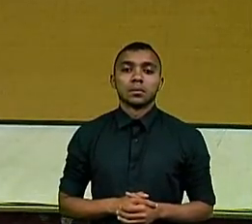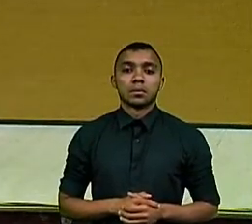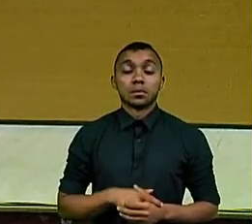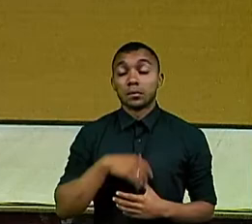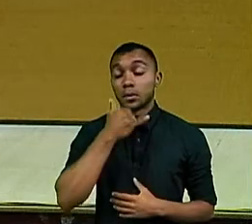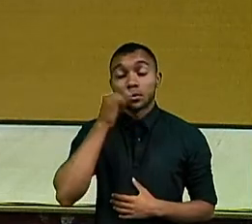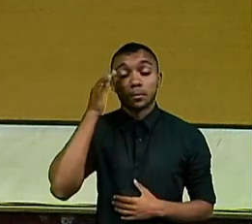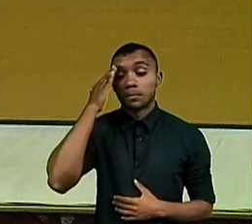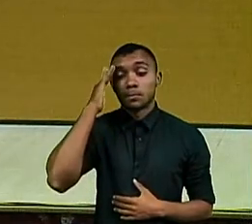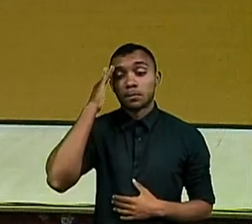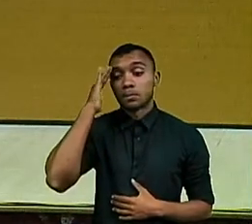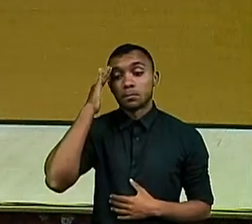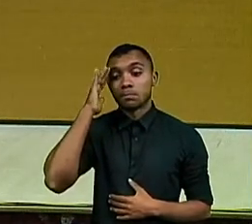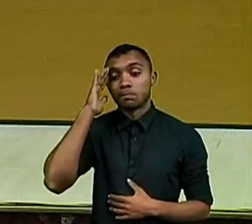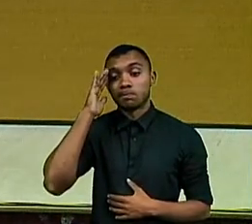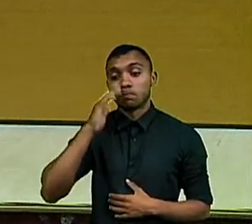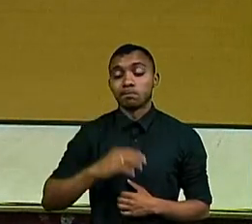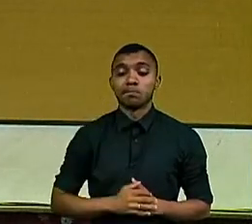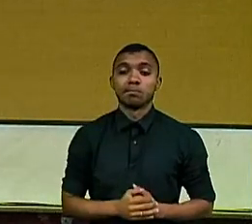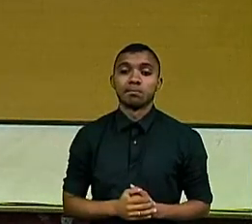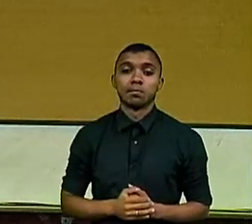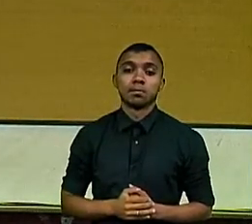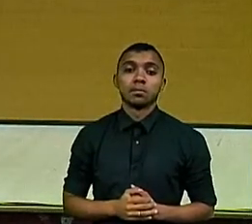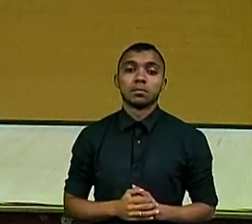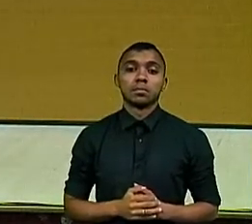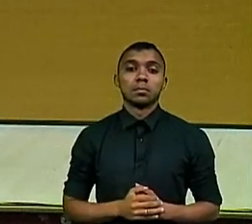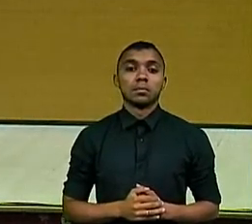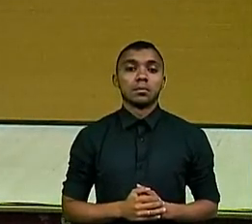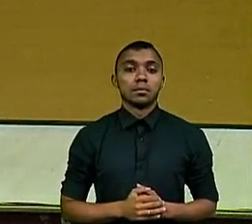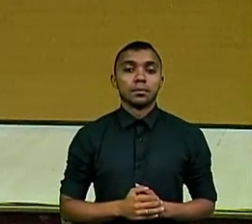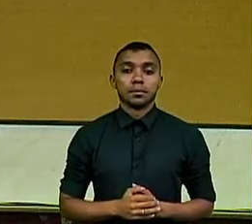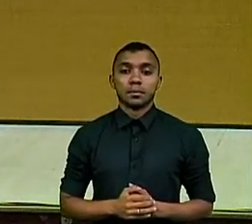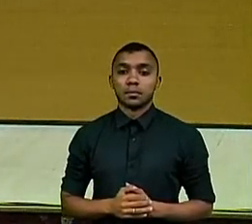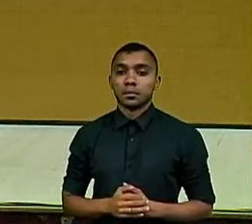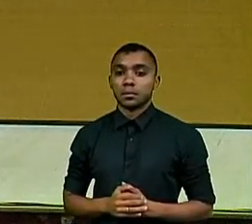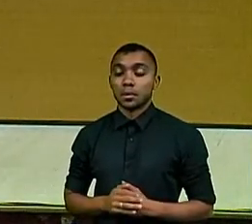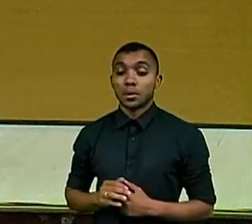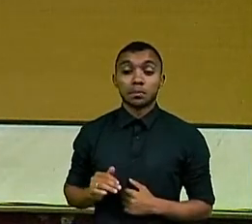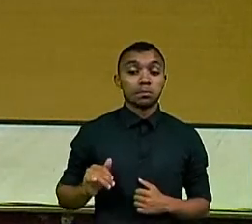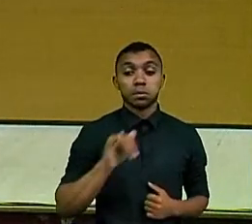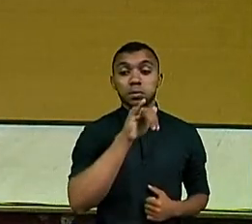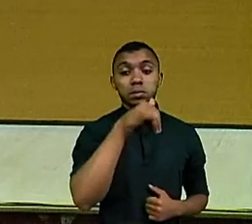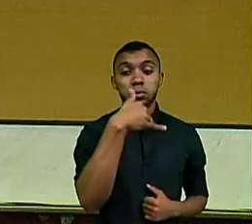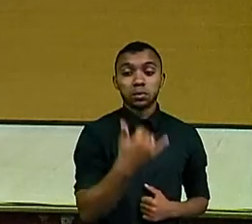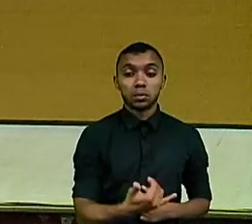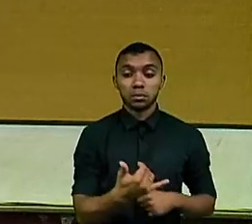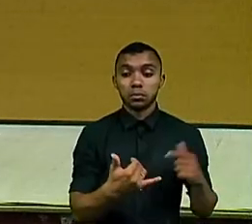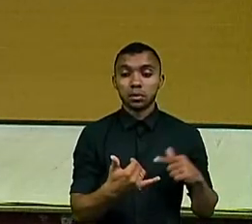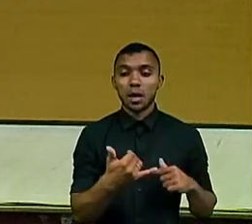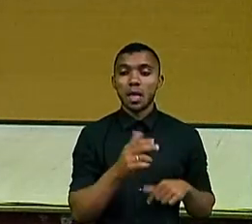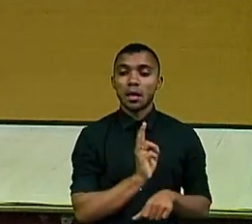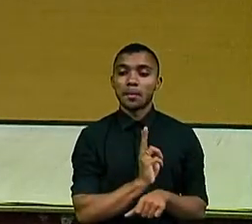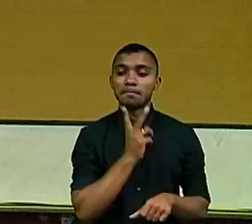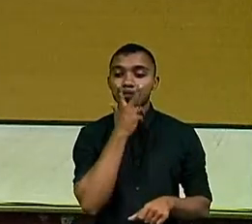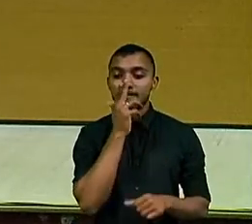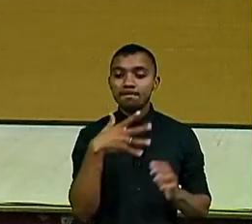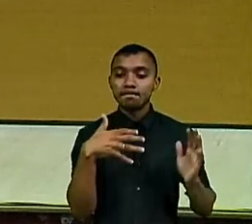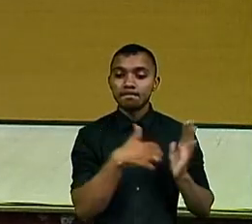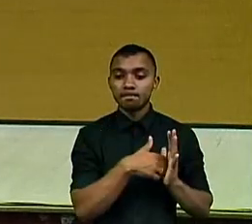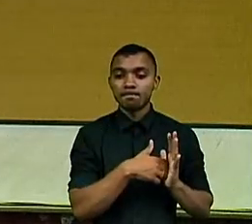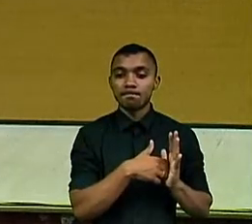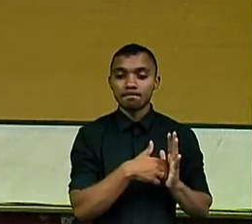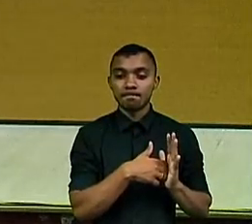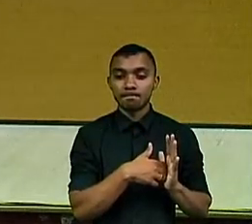não tô conseguindo entender quando ele cai é a colisão ponto quando